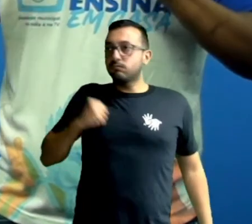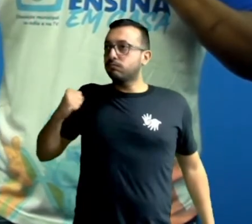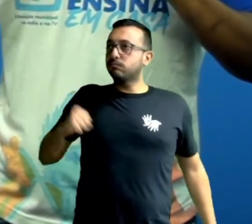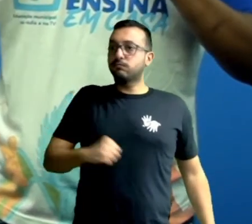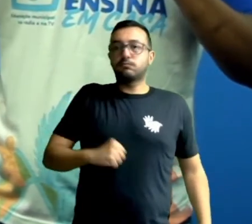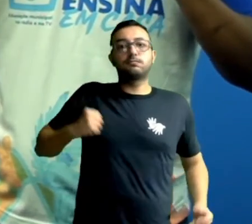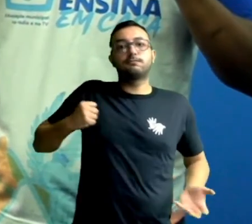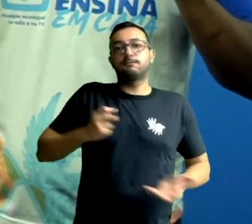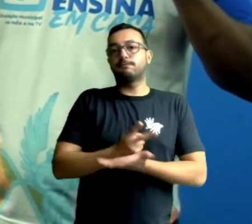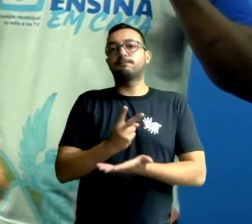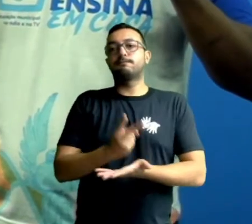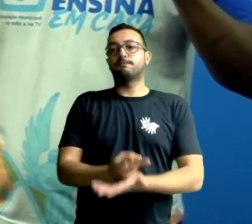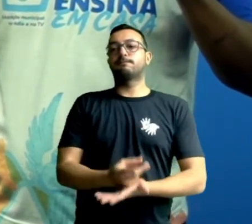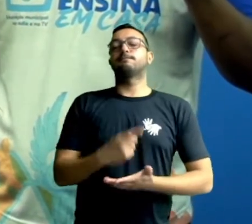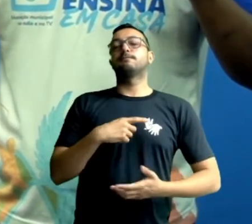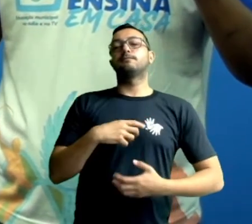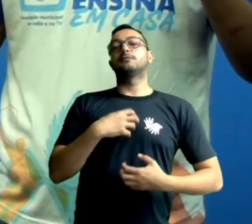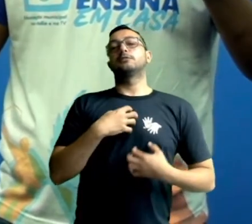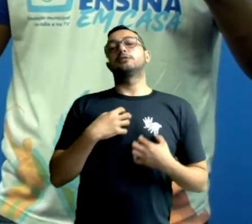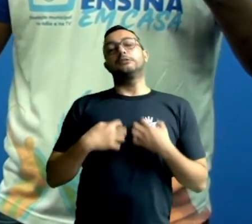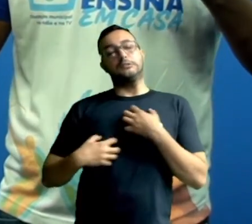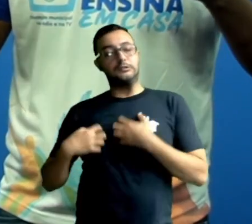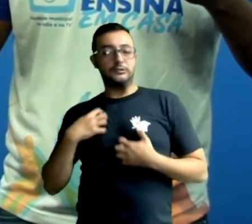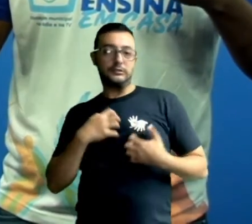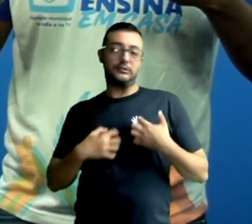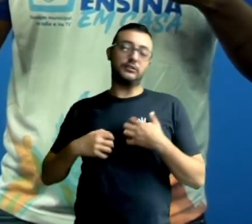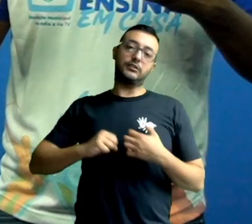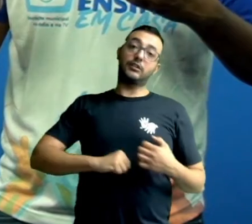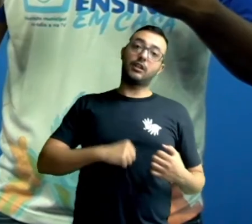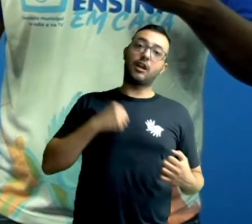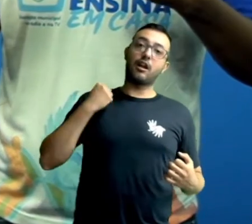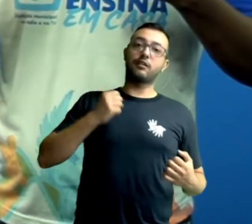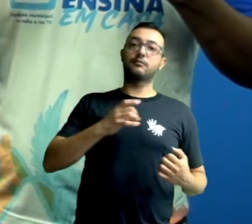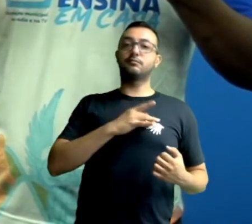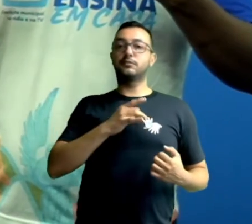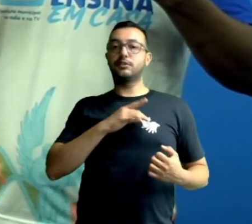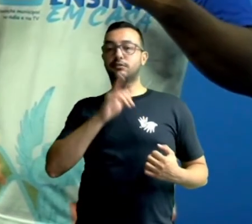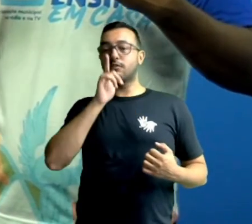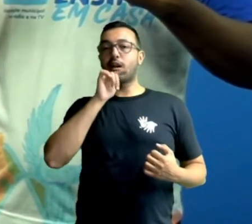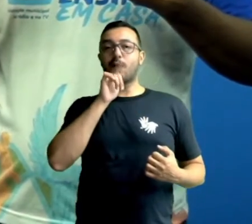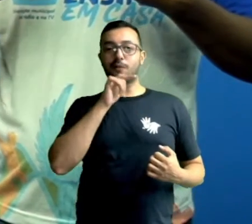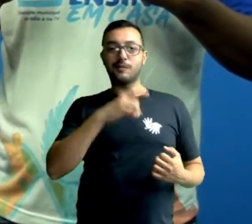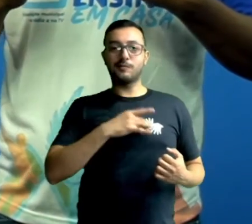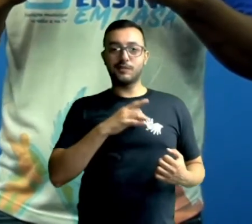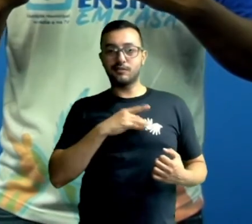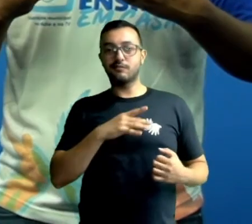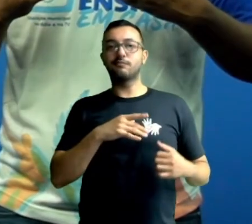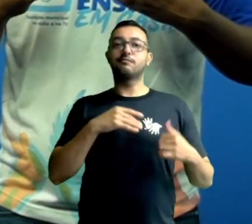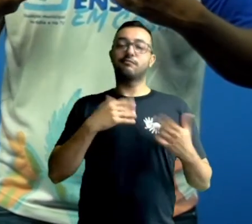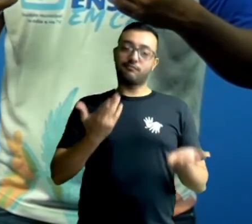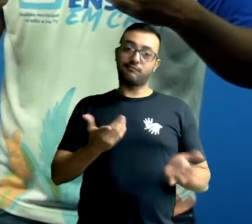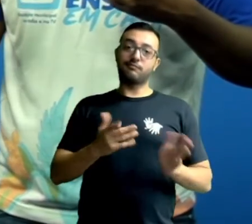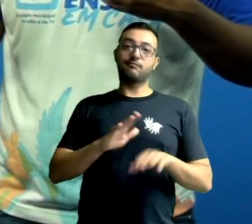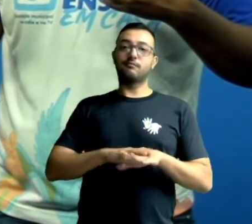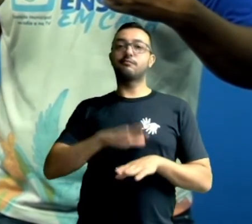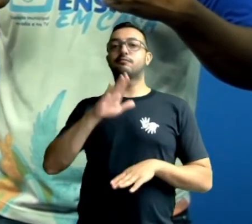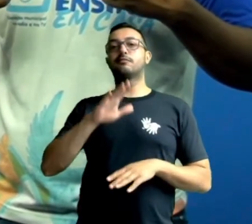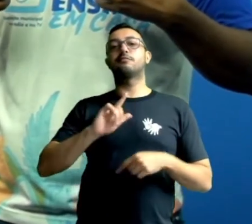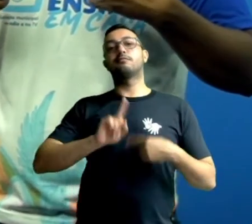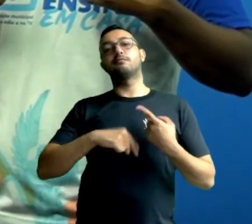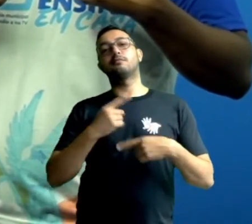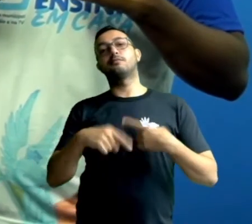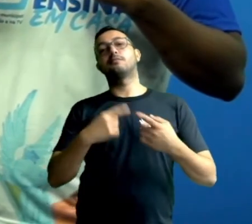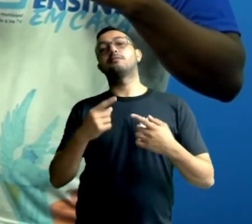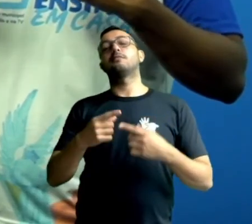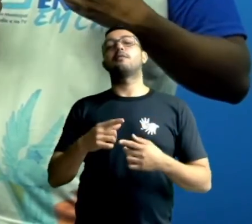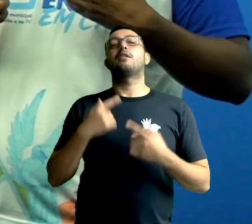nosso sistema límbico que controla nossas emoções, e que a raiva e o medo da água, a hidrofobia, fica mais evidente. Ele se reproduz